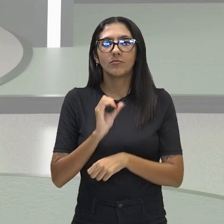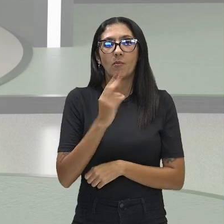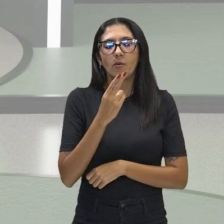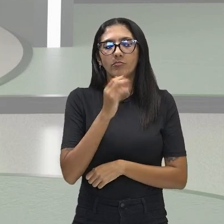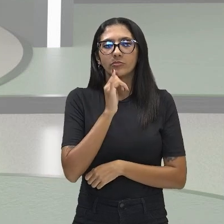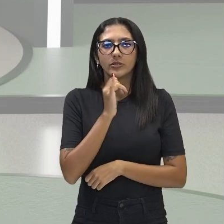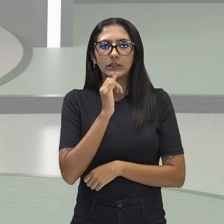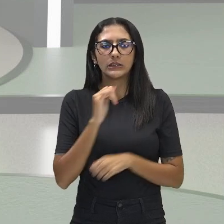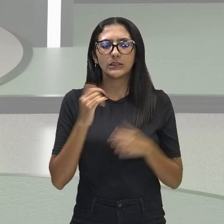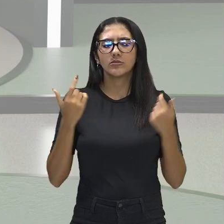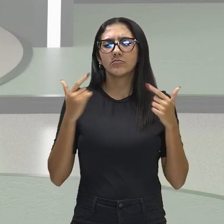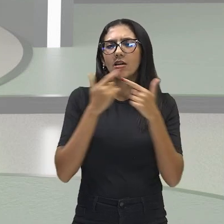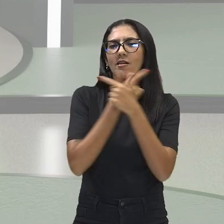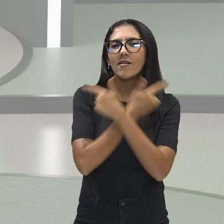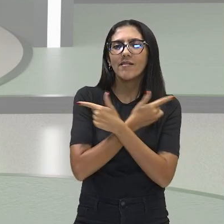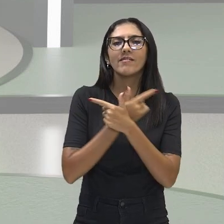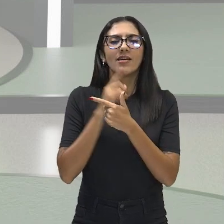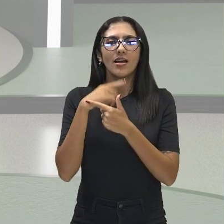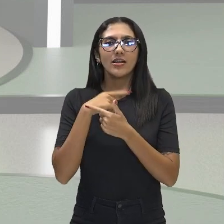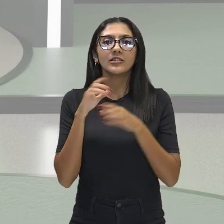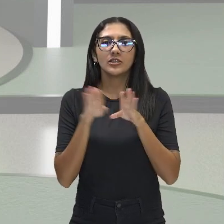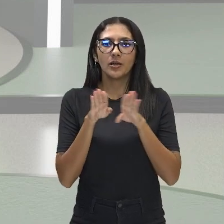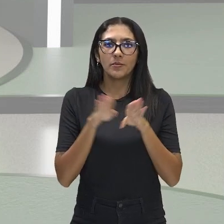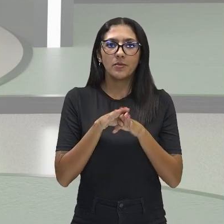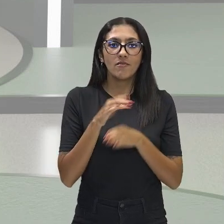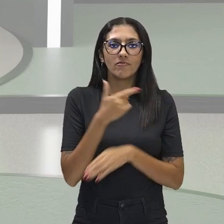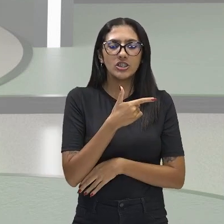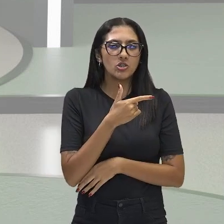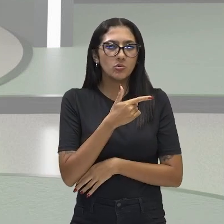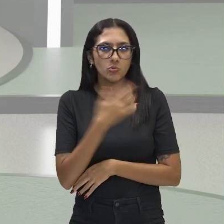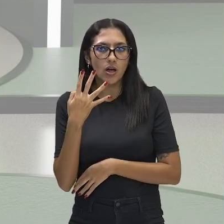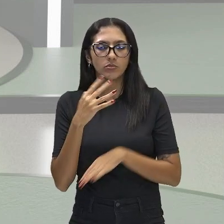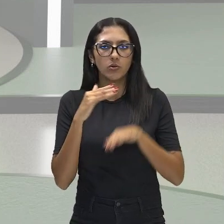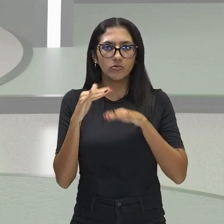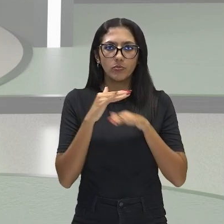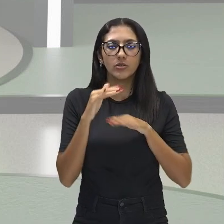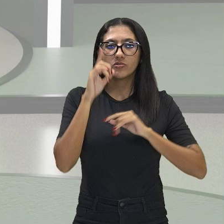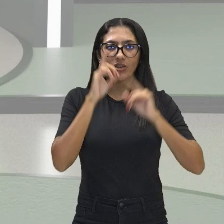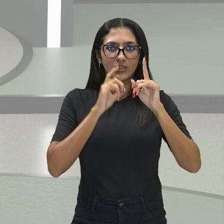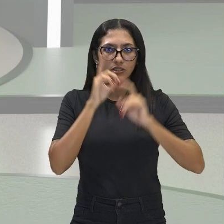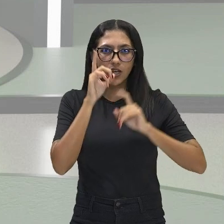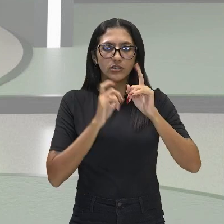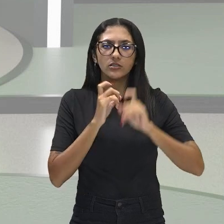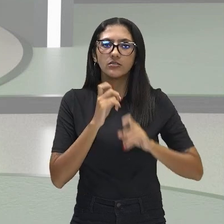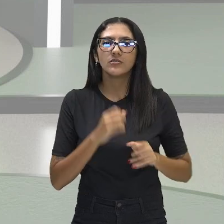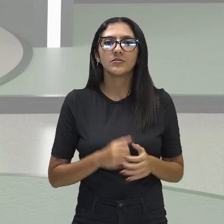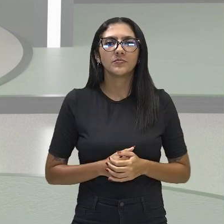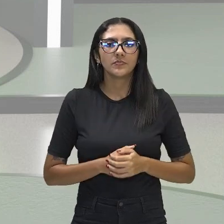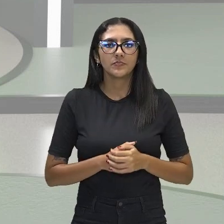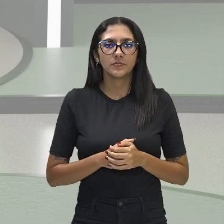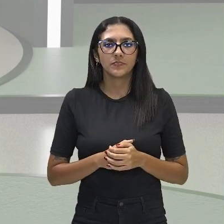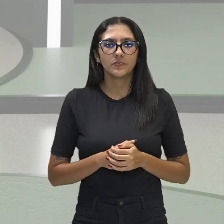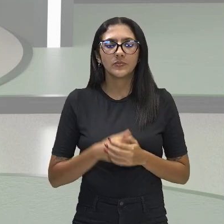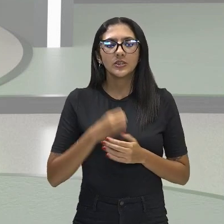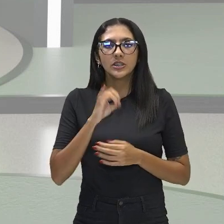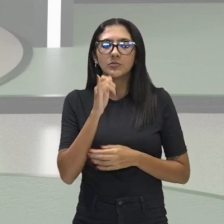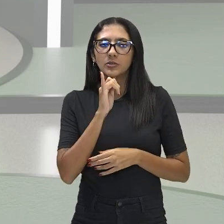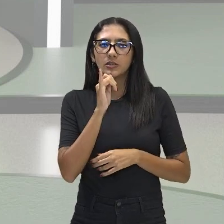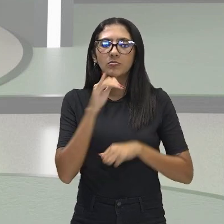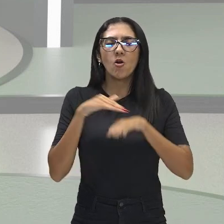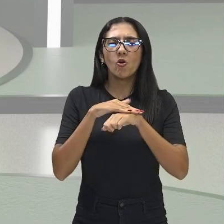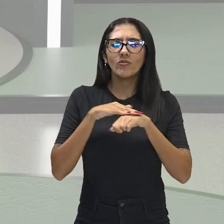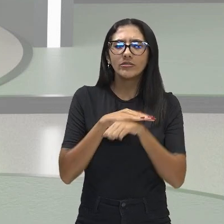estamos gargalhando, nós mexemos 24 músculos. E quando nós estamos conversando